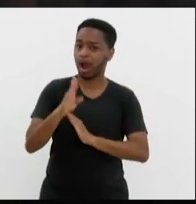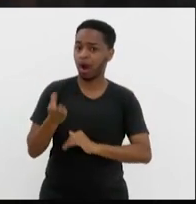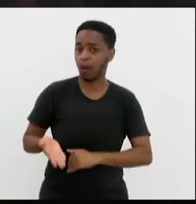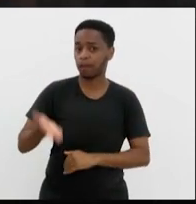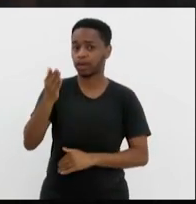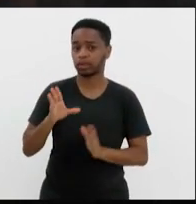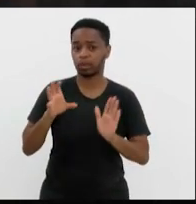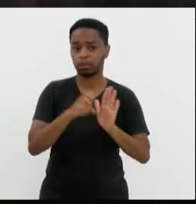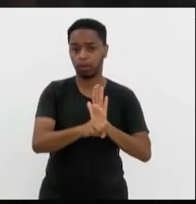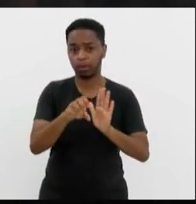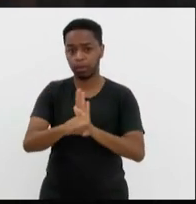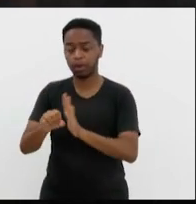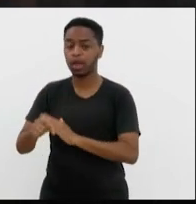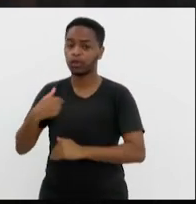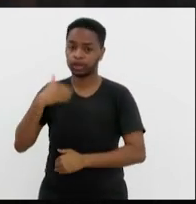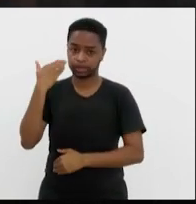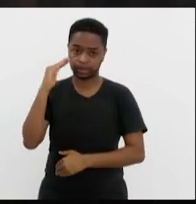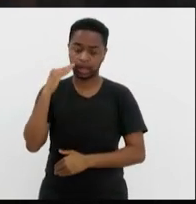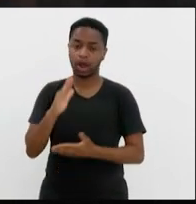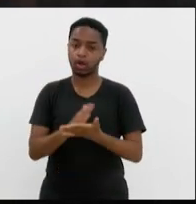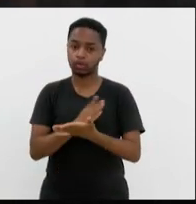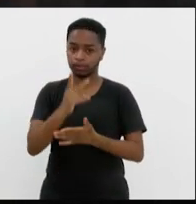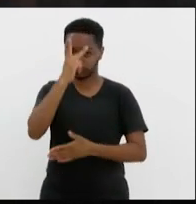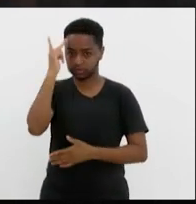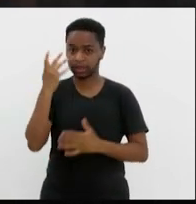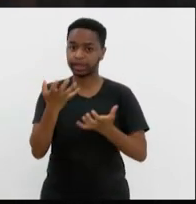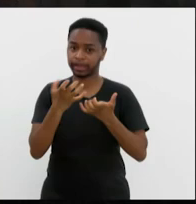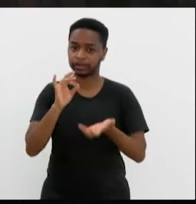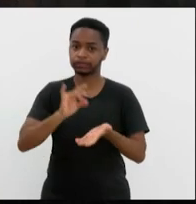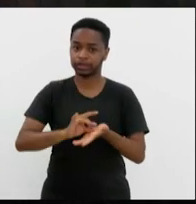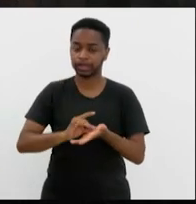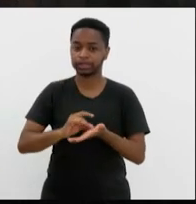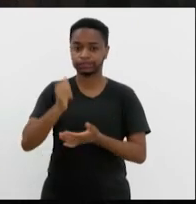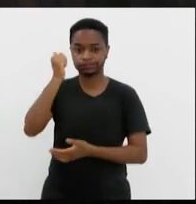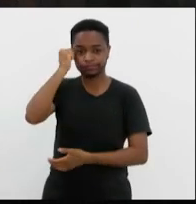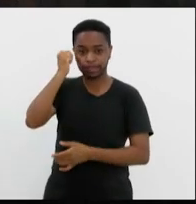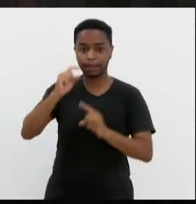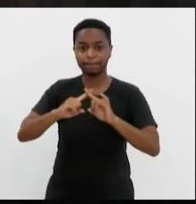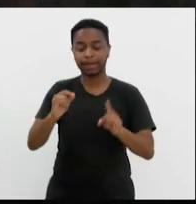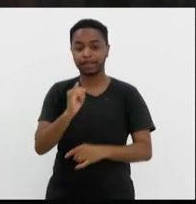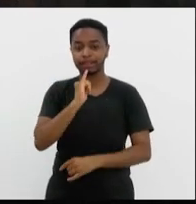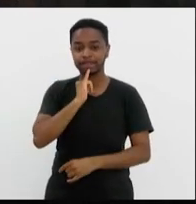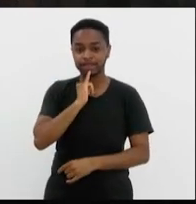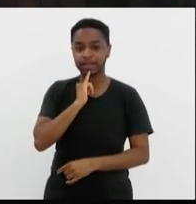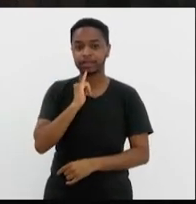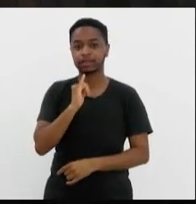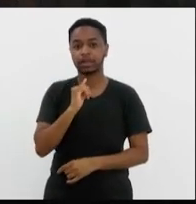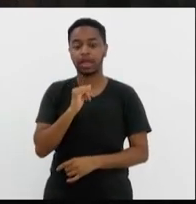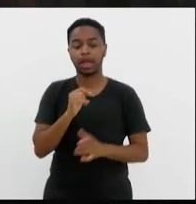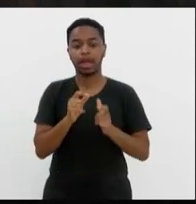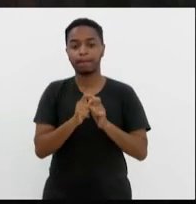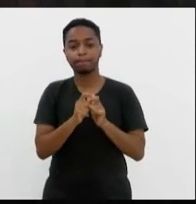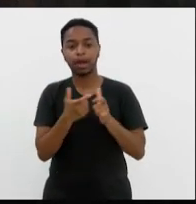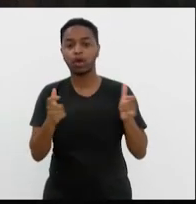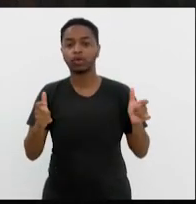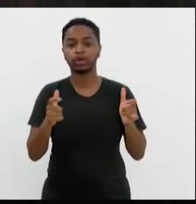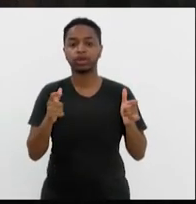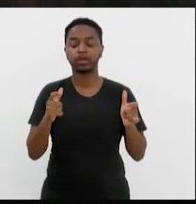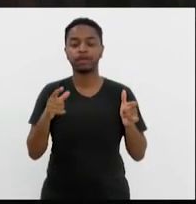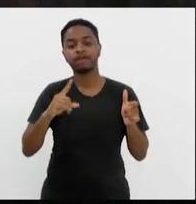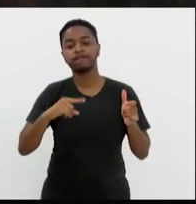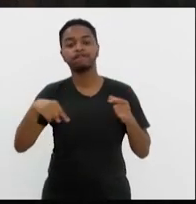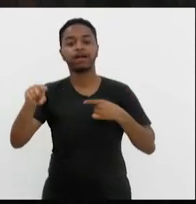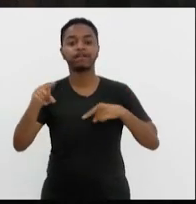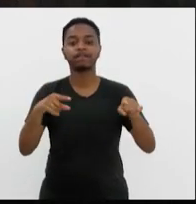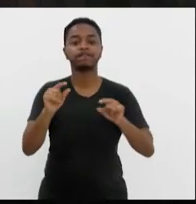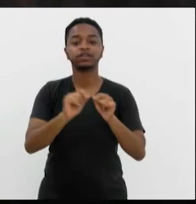Até entendo que algumas pessoas querem se redimir, mas, infelizmente, uma boa parte deles saem para cometer mais uma